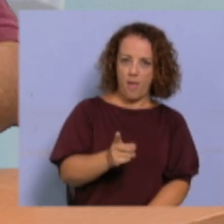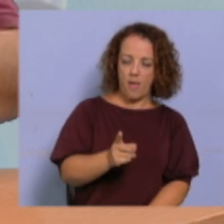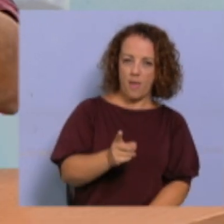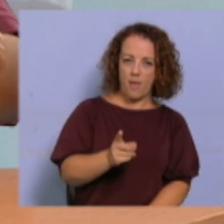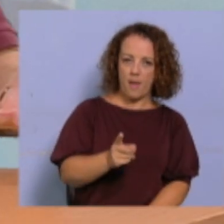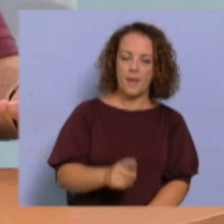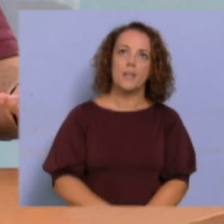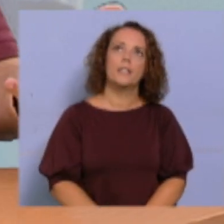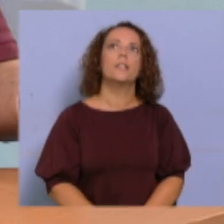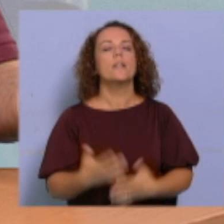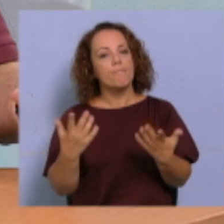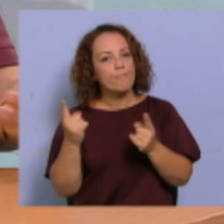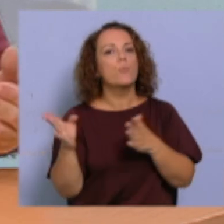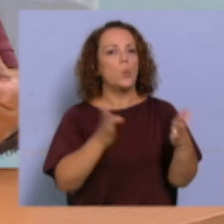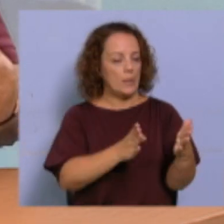Por um lado sim,